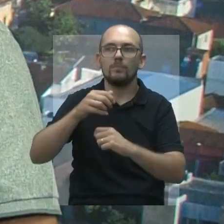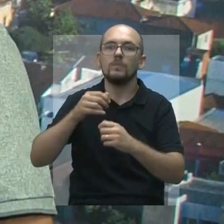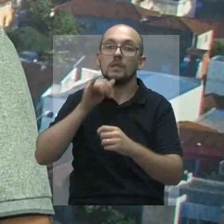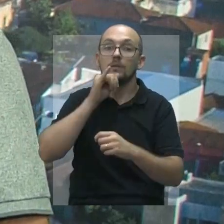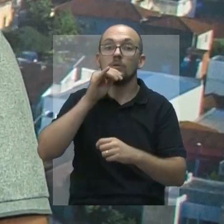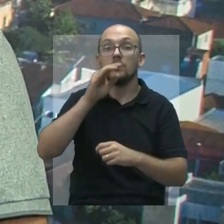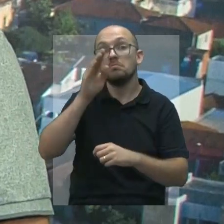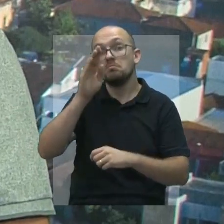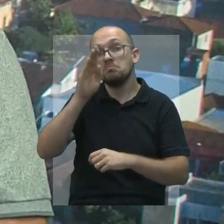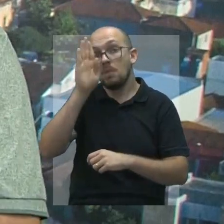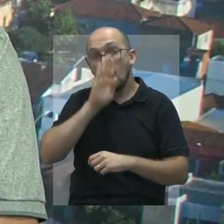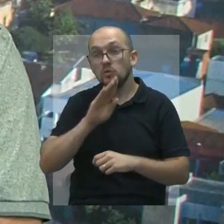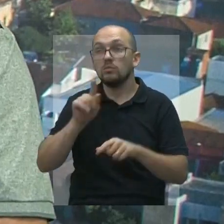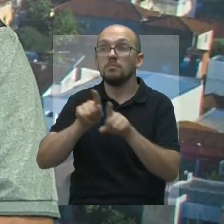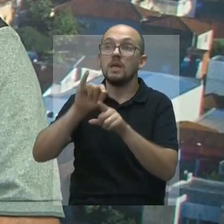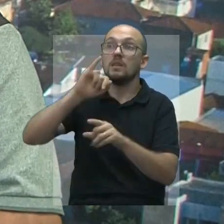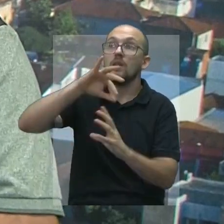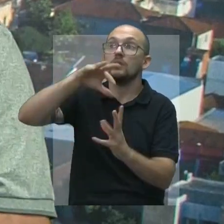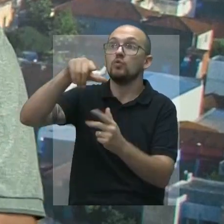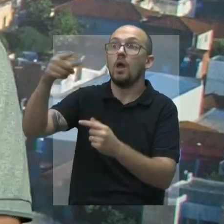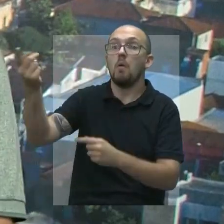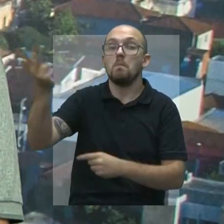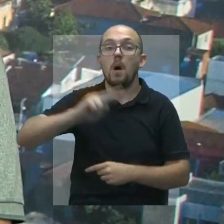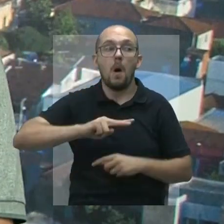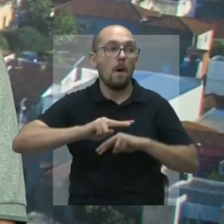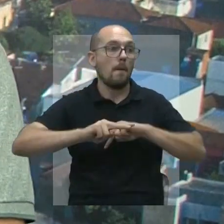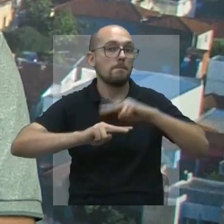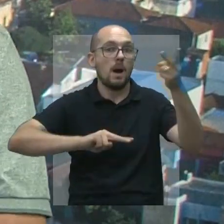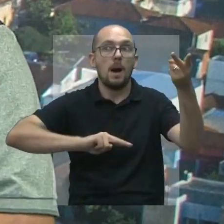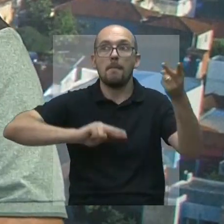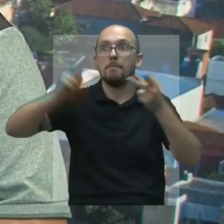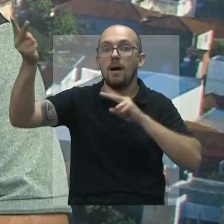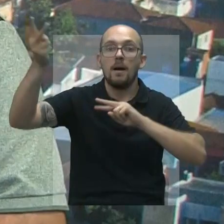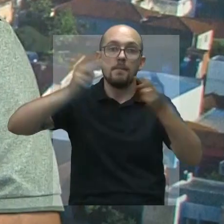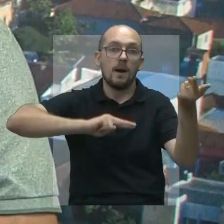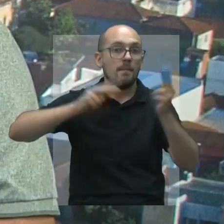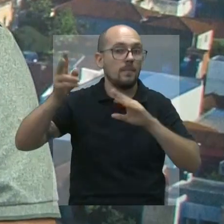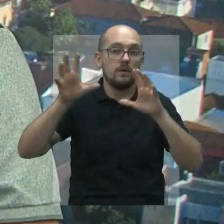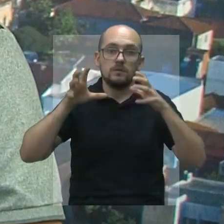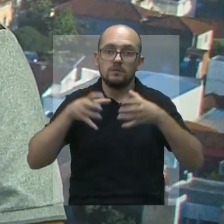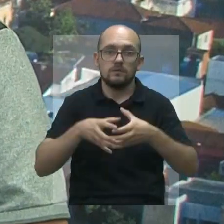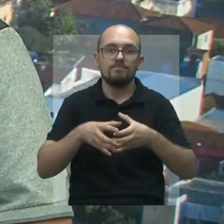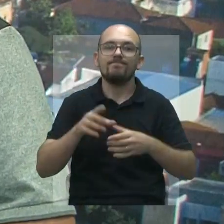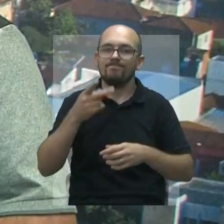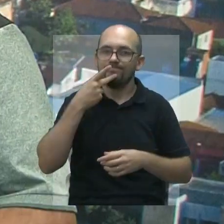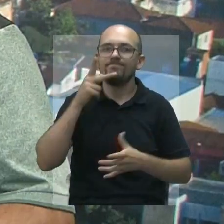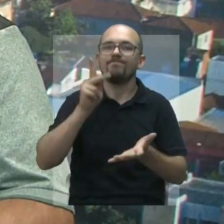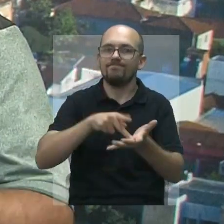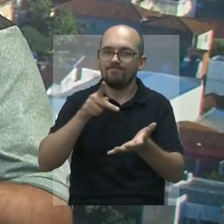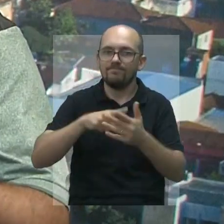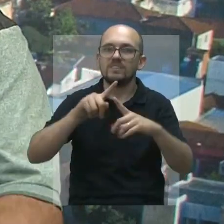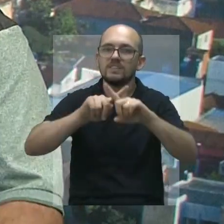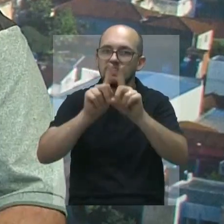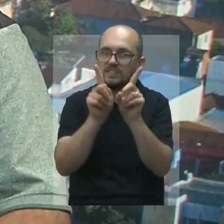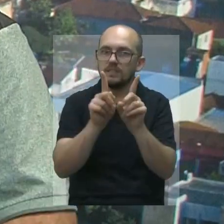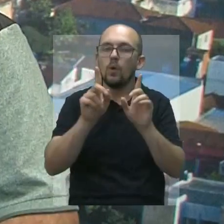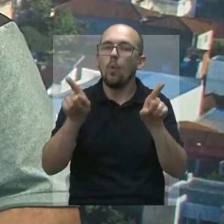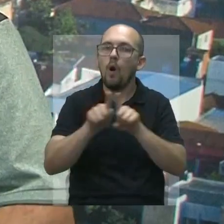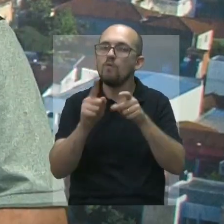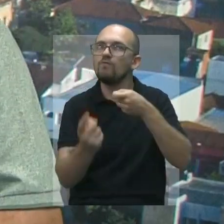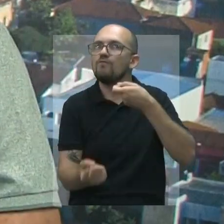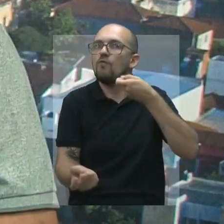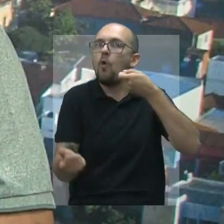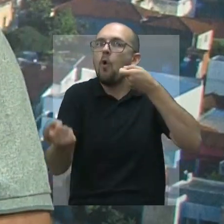até porque não internacional. Enfim, este é o caminho. O 15, como você bem disse, colocou muito corretamente, está voltando a ser